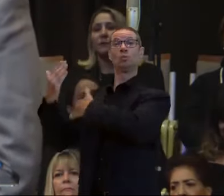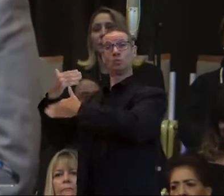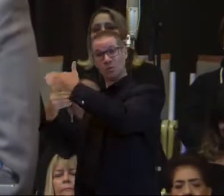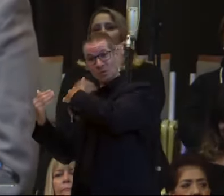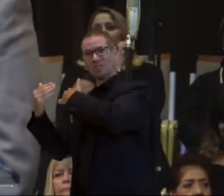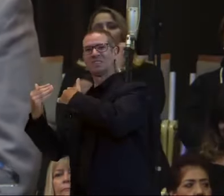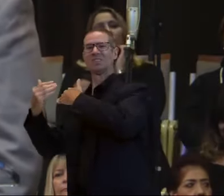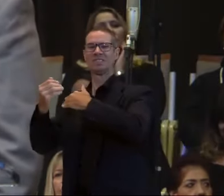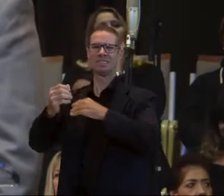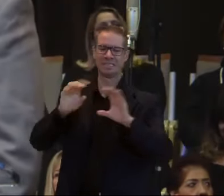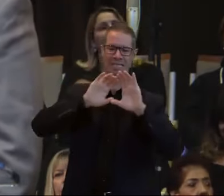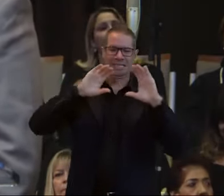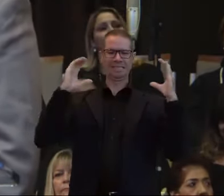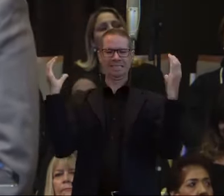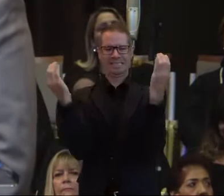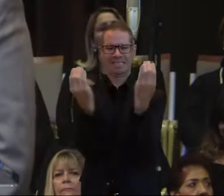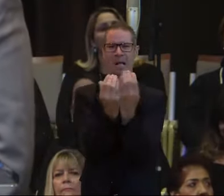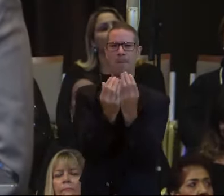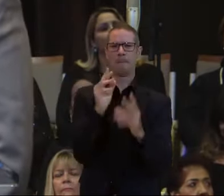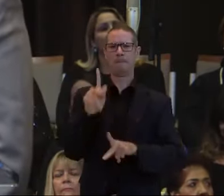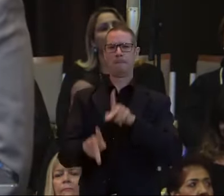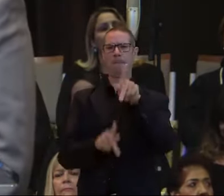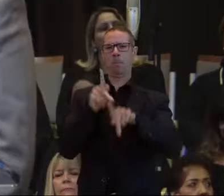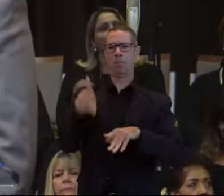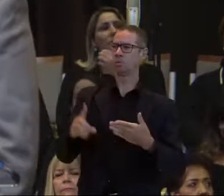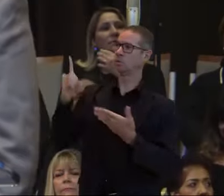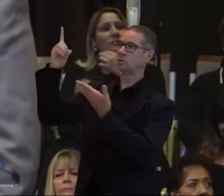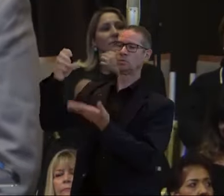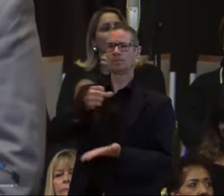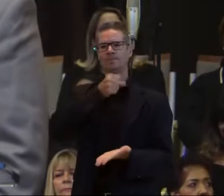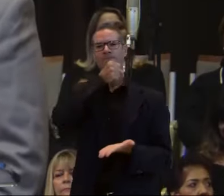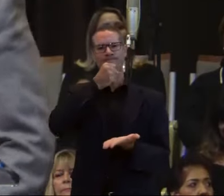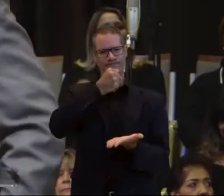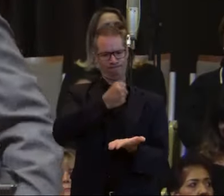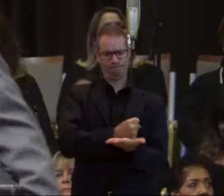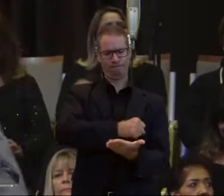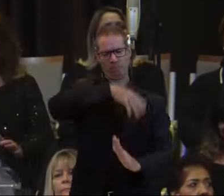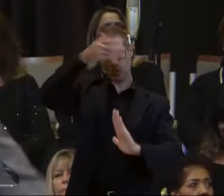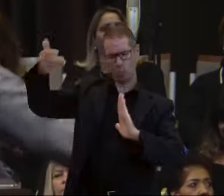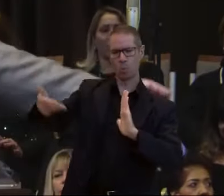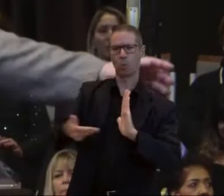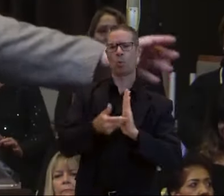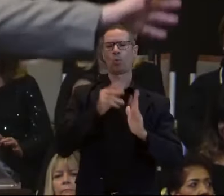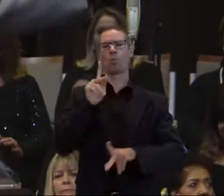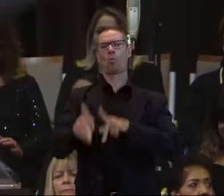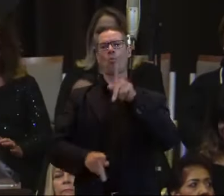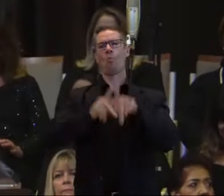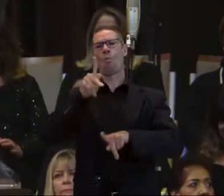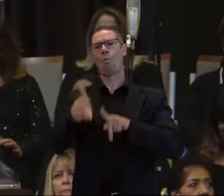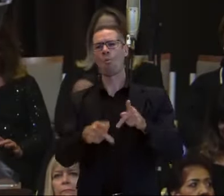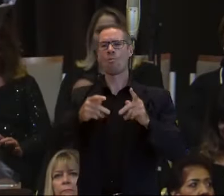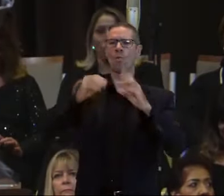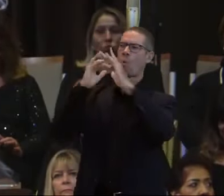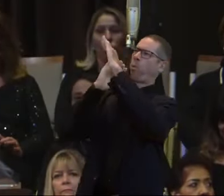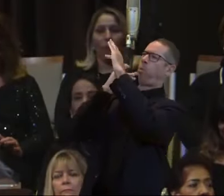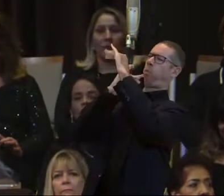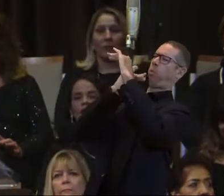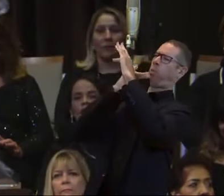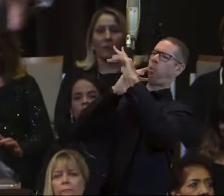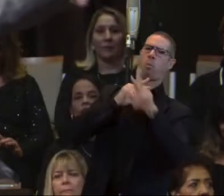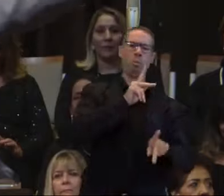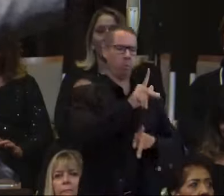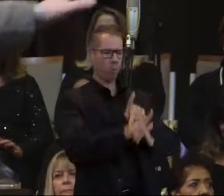de assembleia do povo de Deus, lá no Velho Testamento. Então, toda vez que o povo de Deus tocava as trombetas e